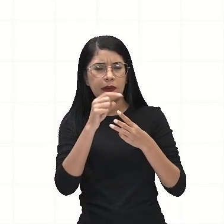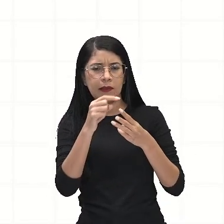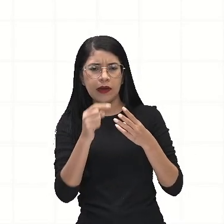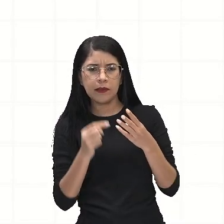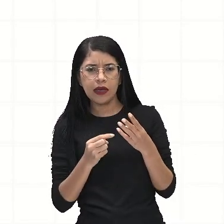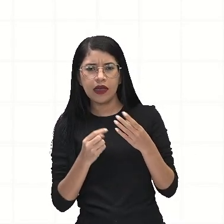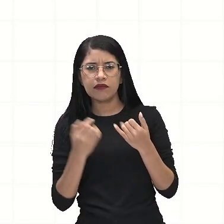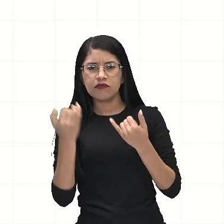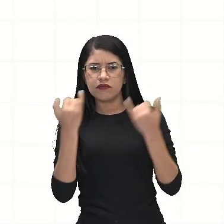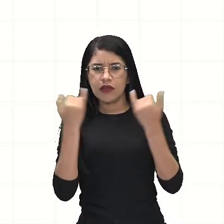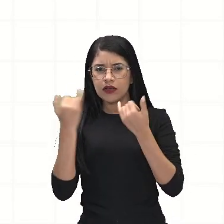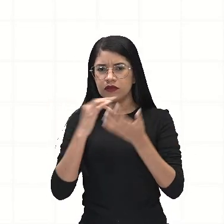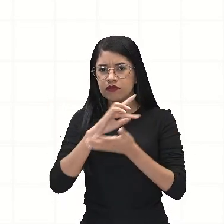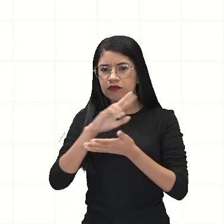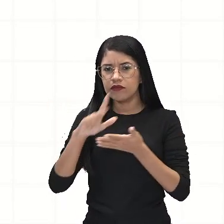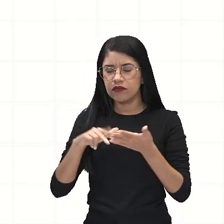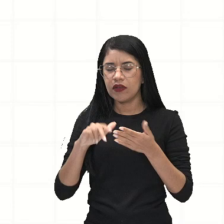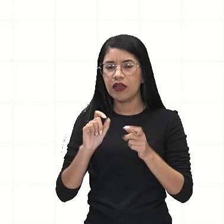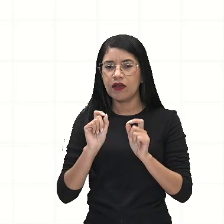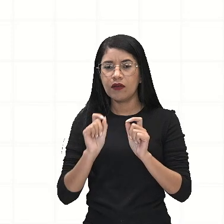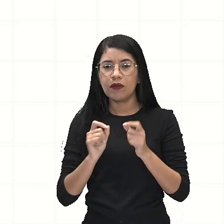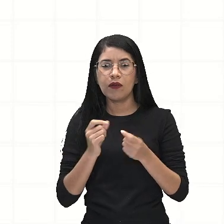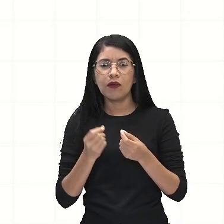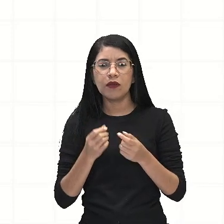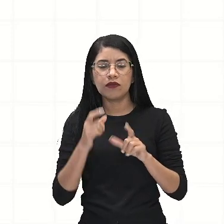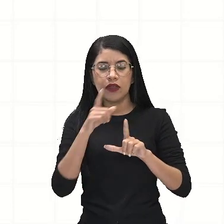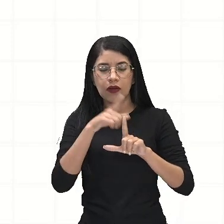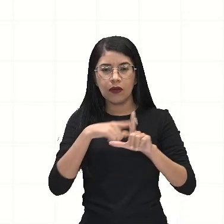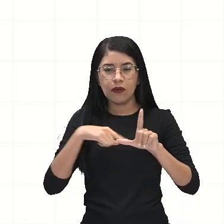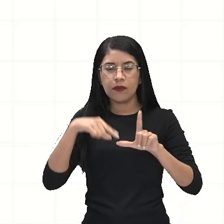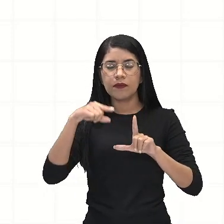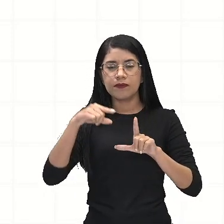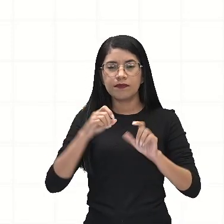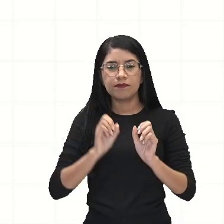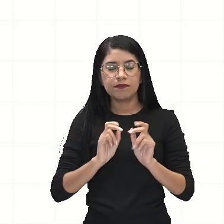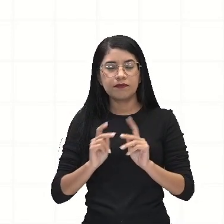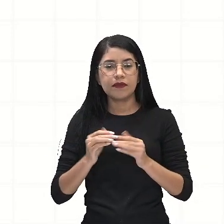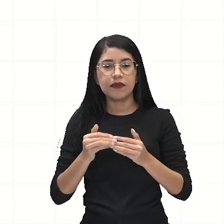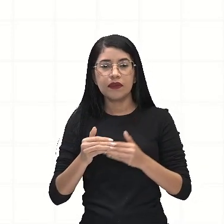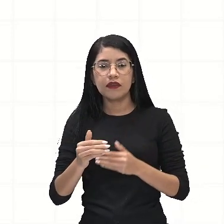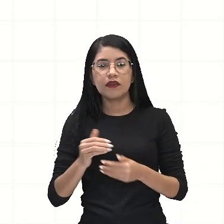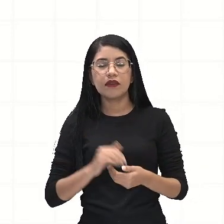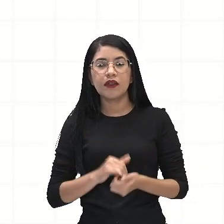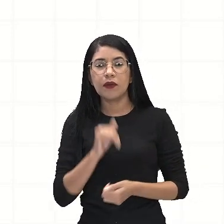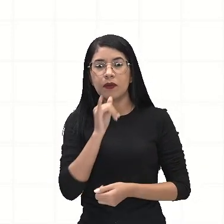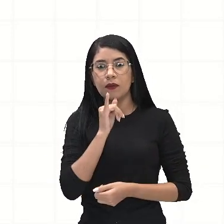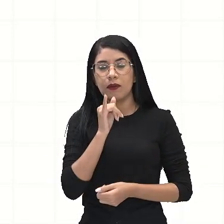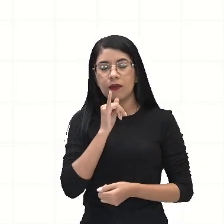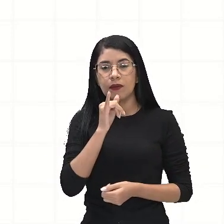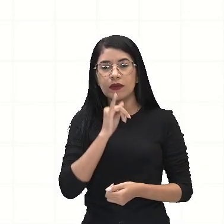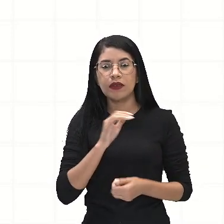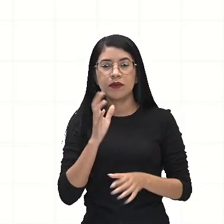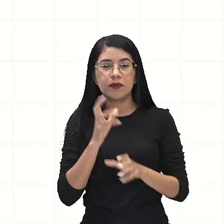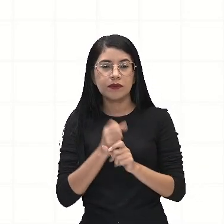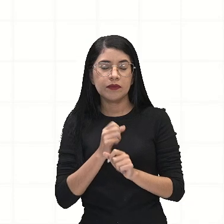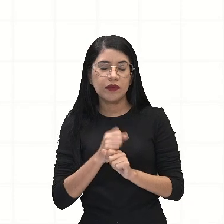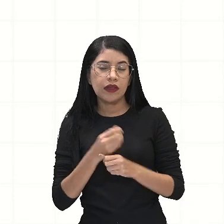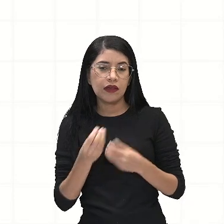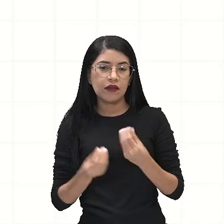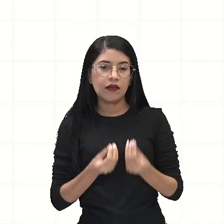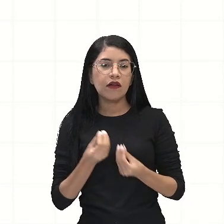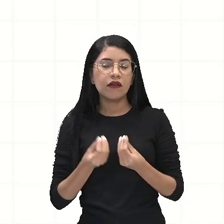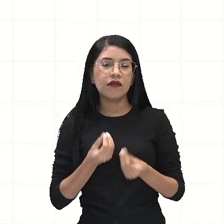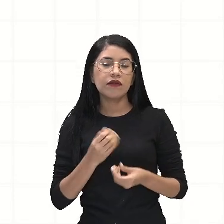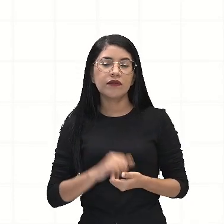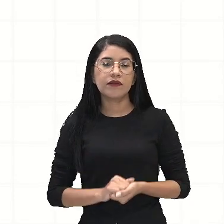muito interessantes a partir, né, dessas afirmações. Agora, vamos para um exemplo para consolidar. Nós temos